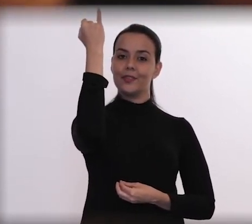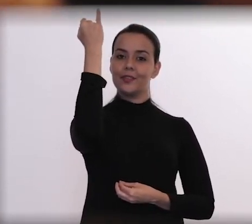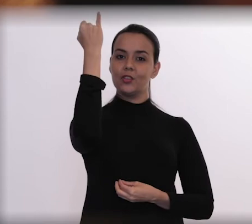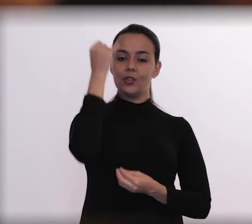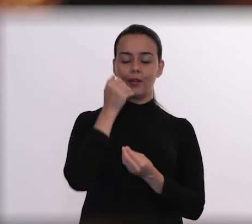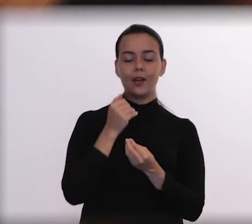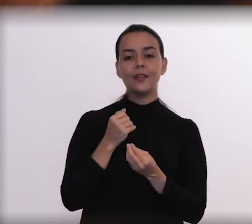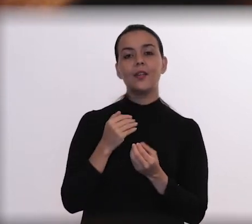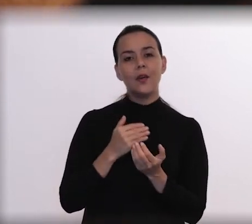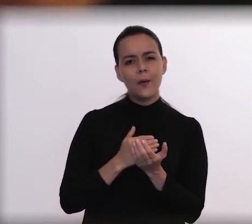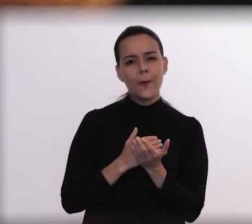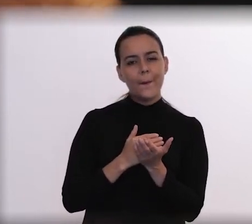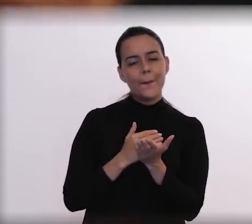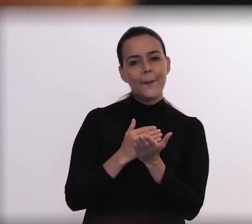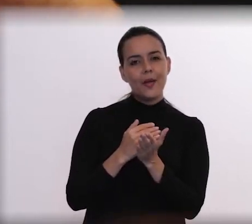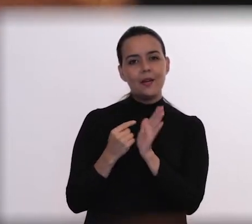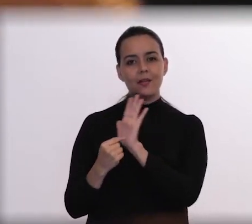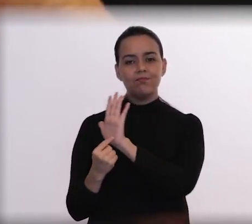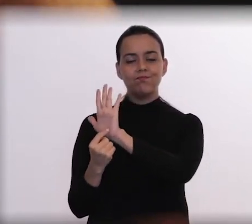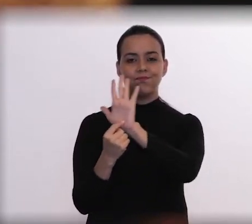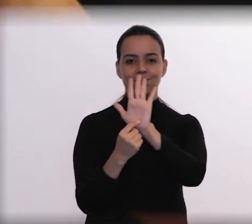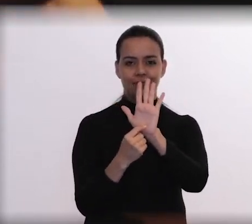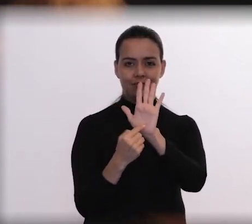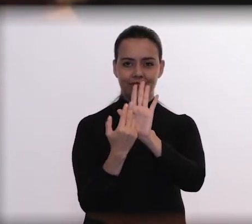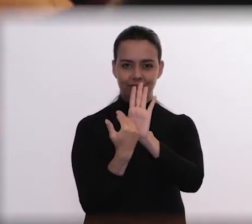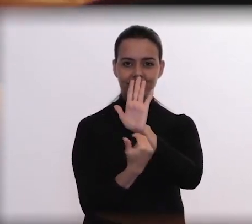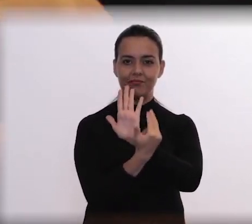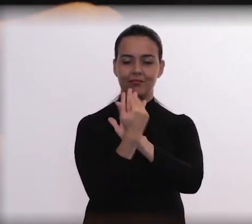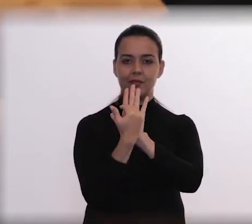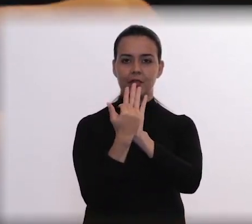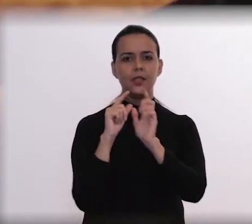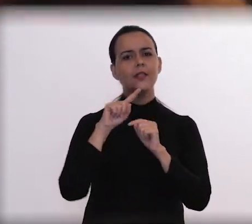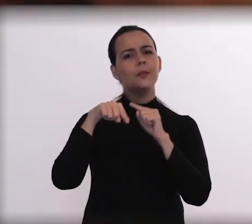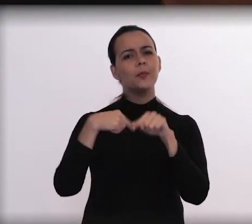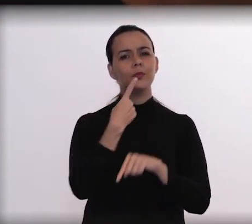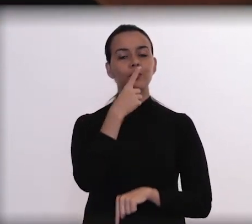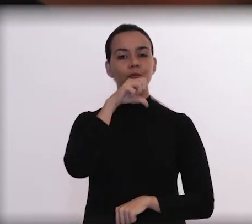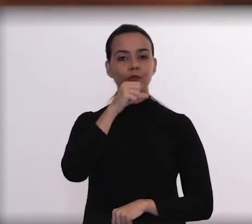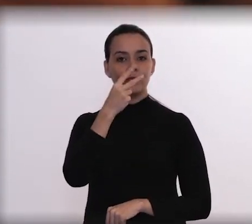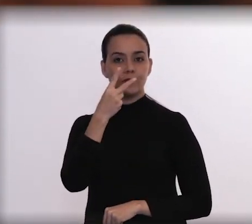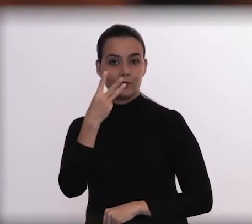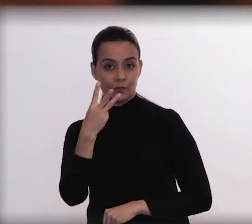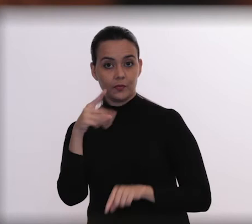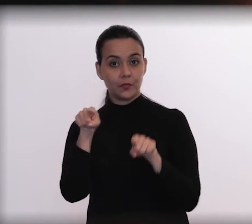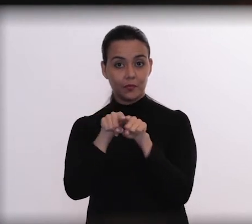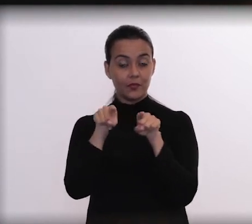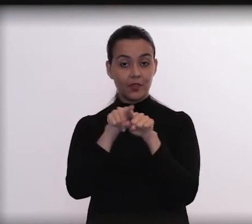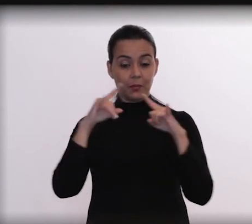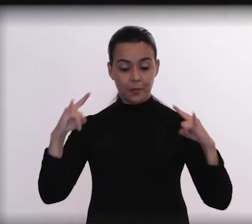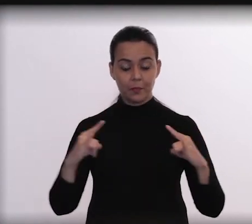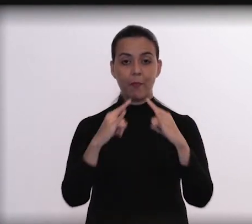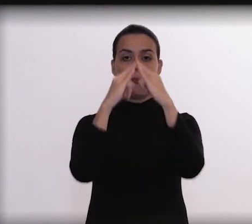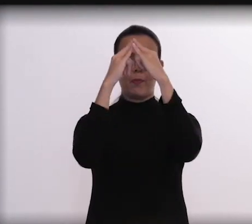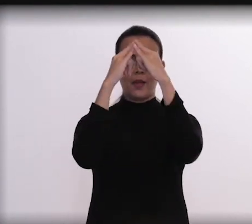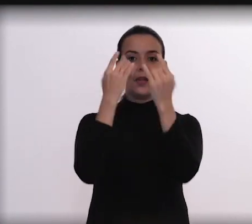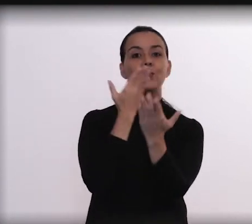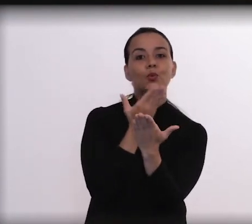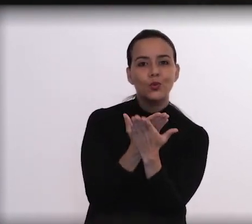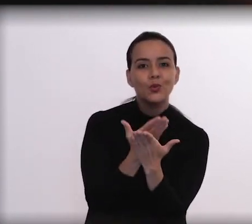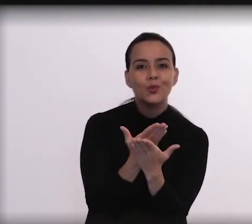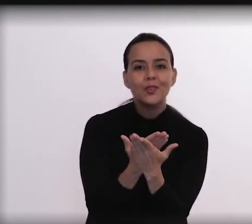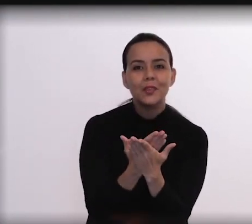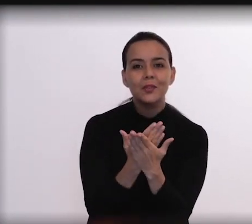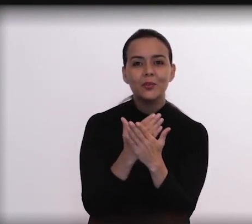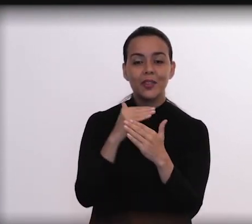cenário modernista. Em 23, ela também vai para Paris. Ela está ali lado a lado com a Anita, percorrendo